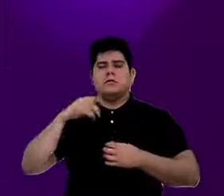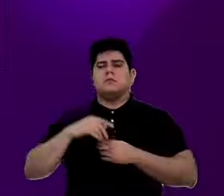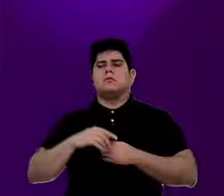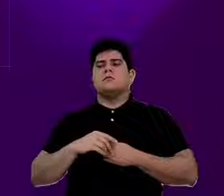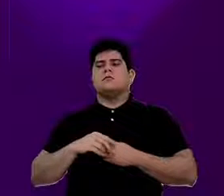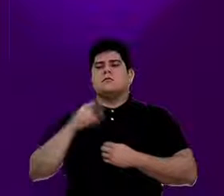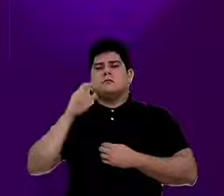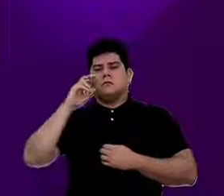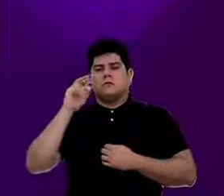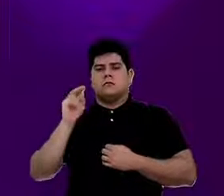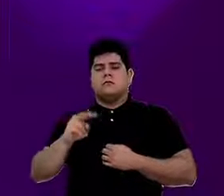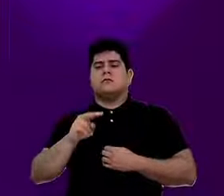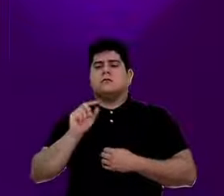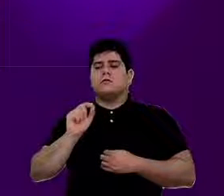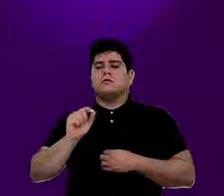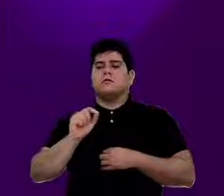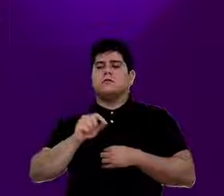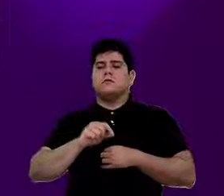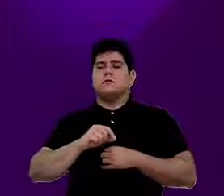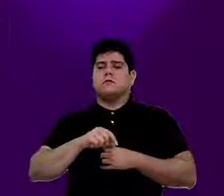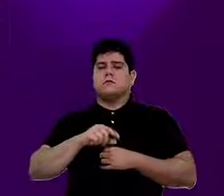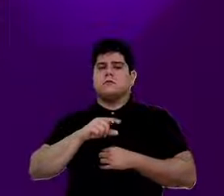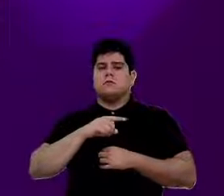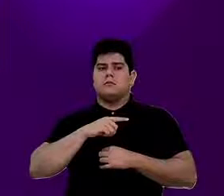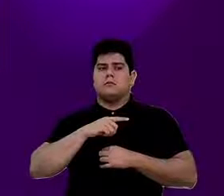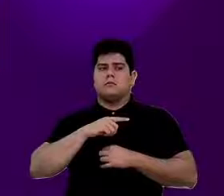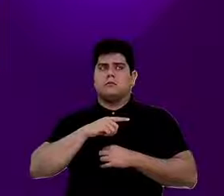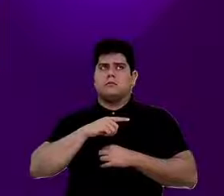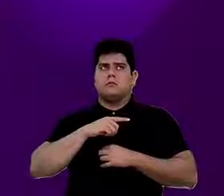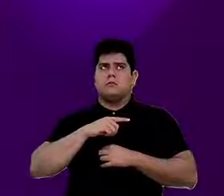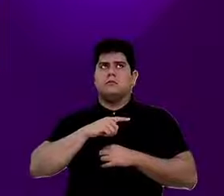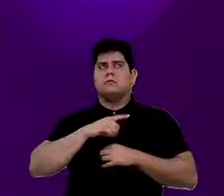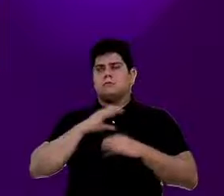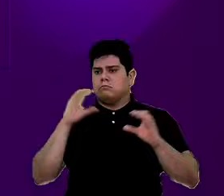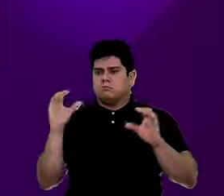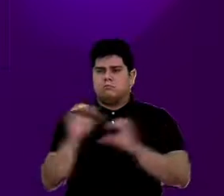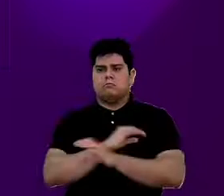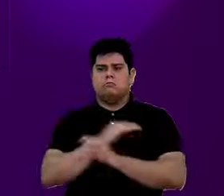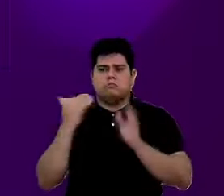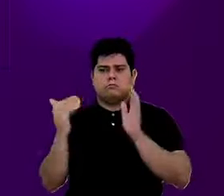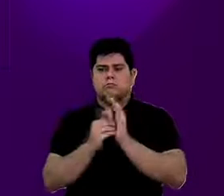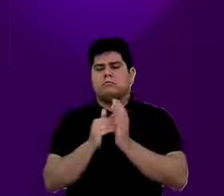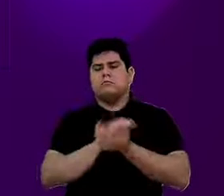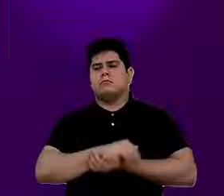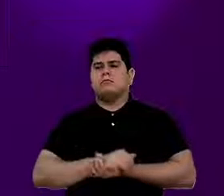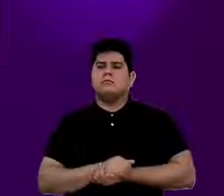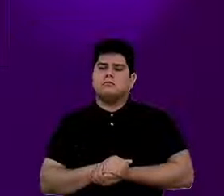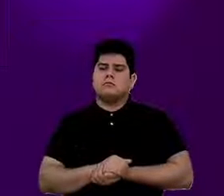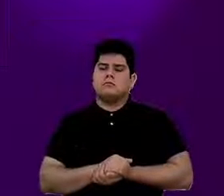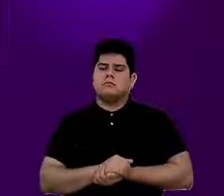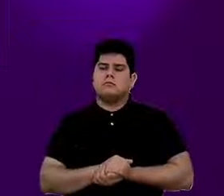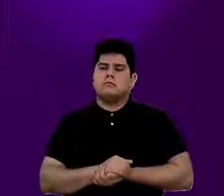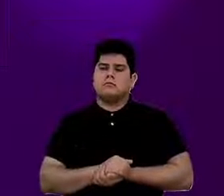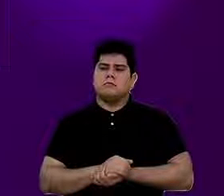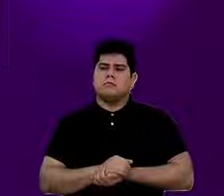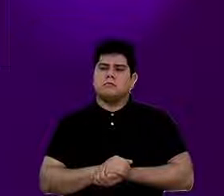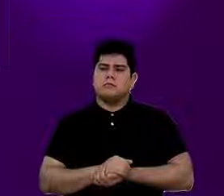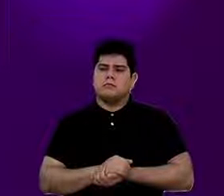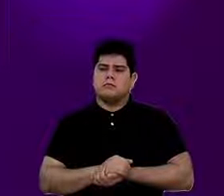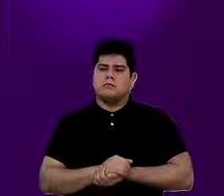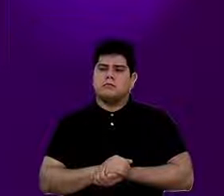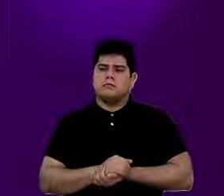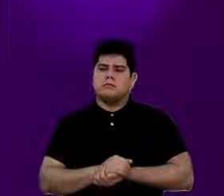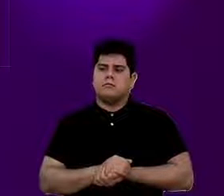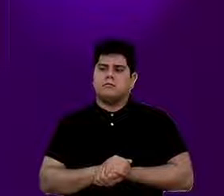olhar ela de uma forma o mais completa e abrangente possível. Essa escuta, ela é muito